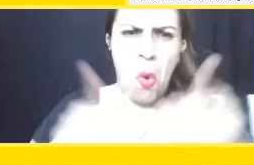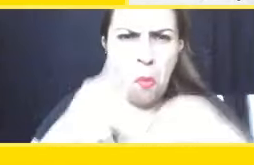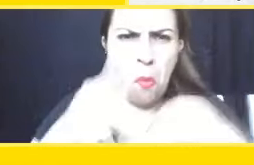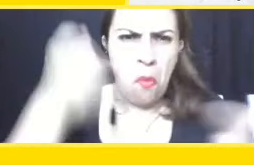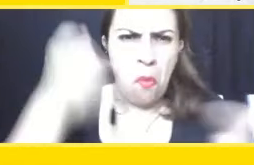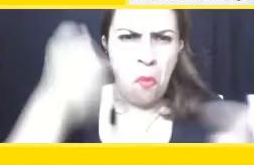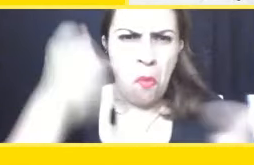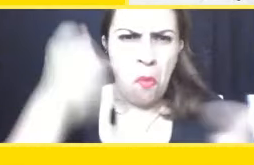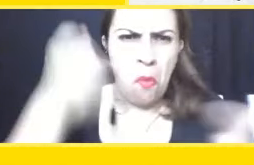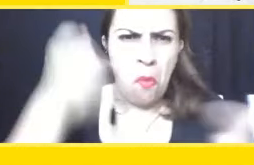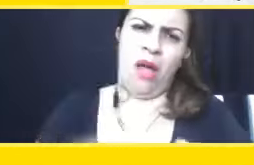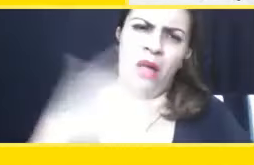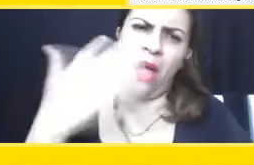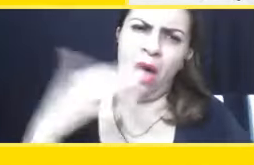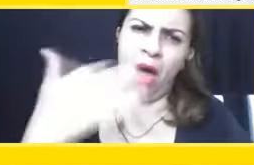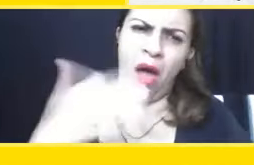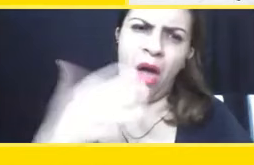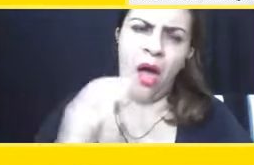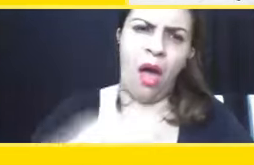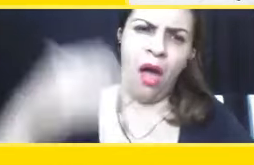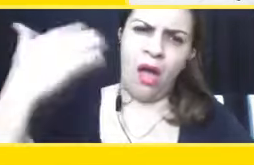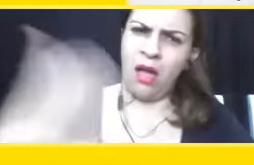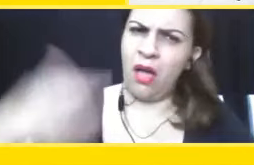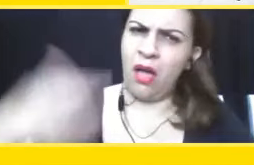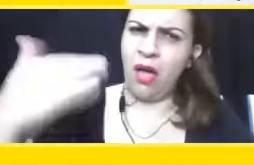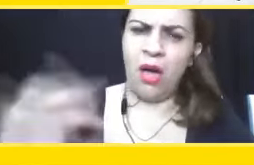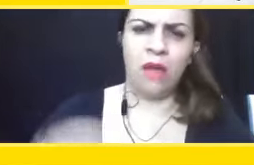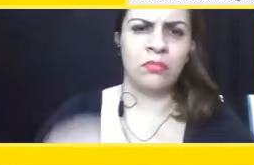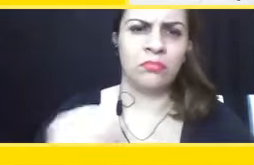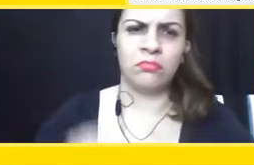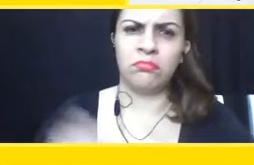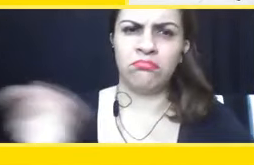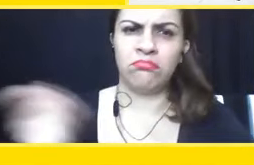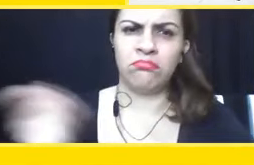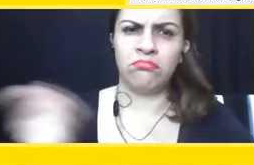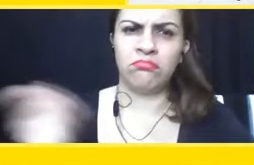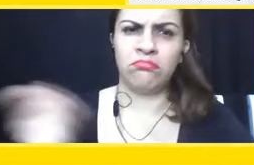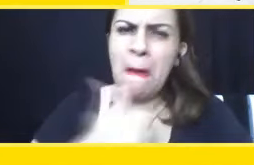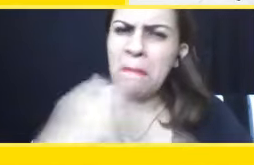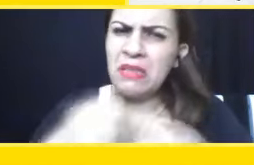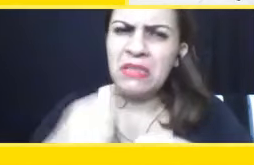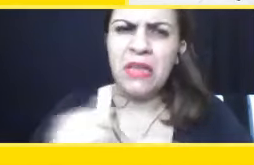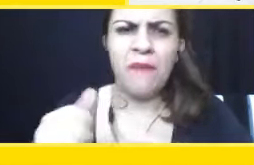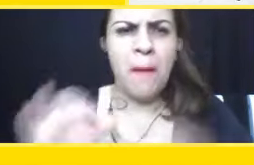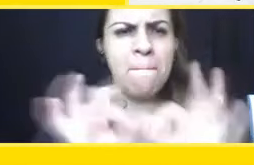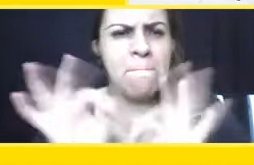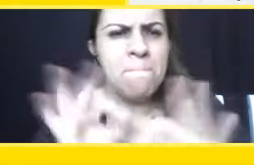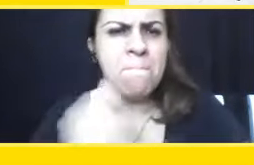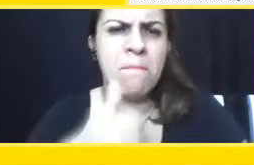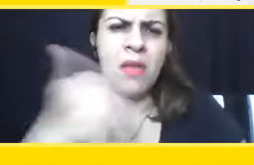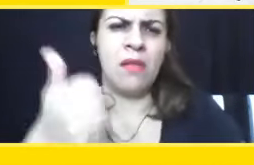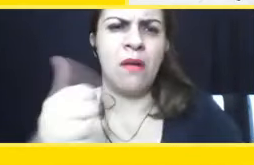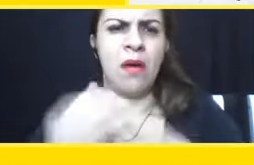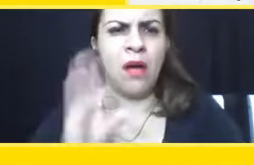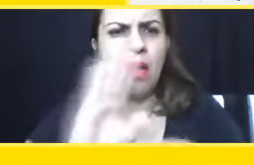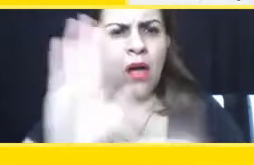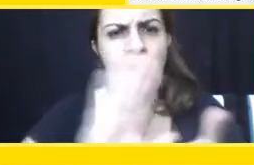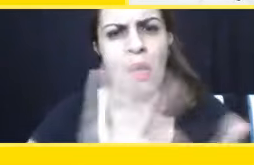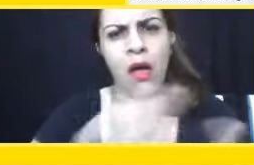porque o imposto que poderia ser investido para melhorias, para construção, na área de saúde,